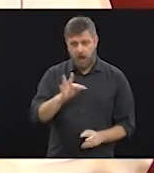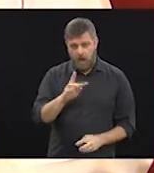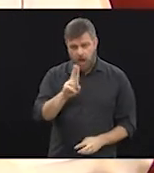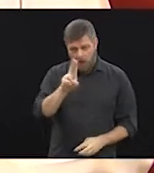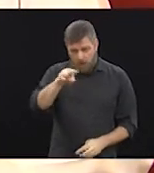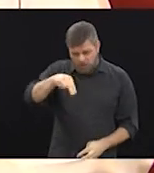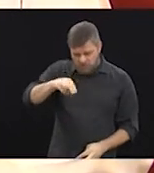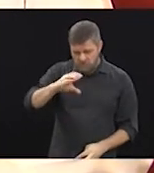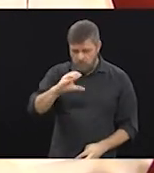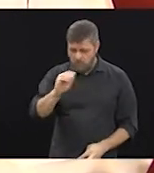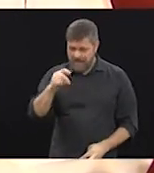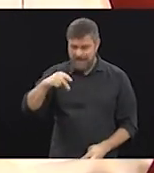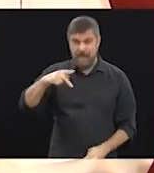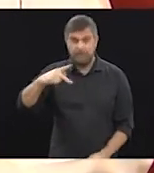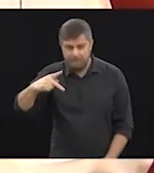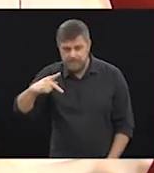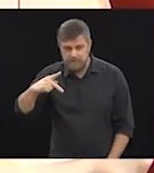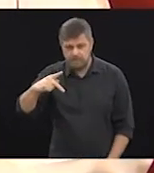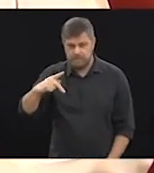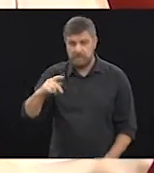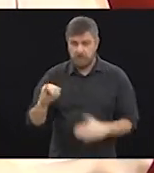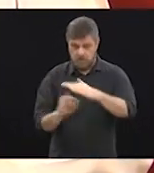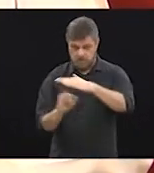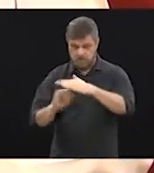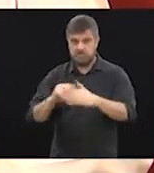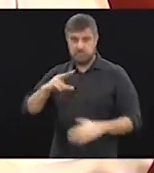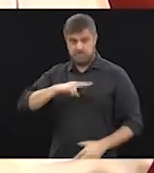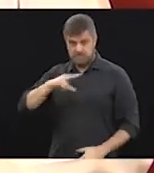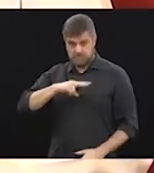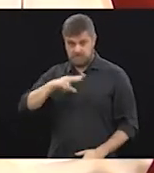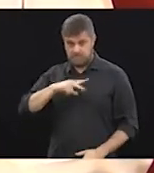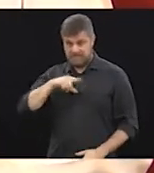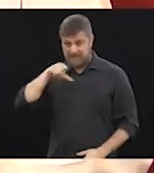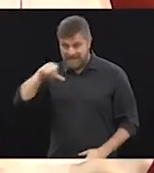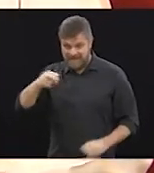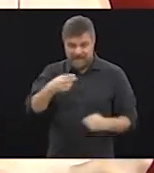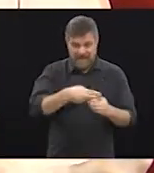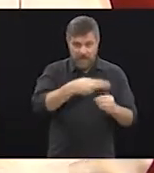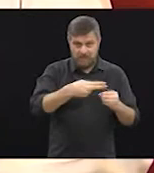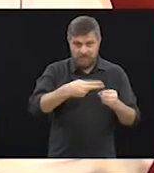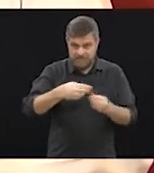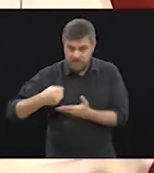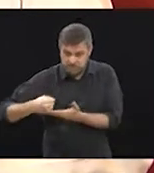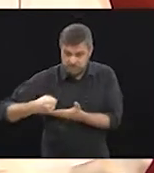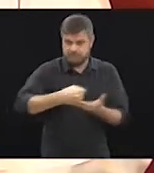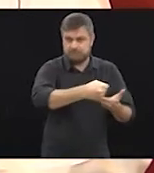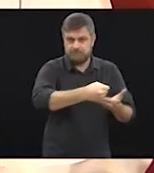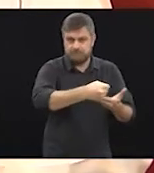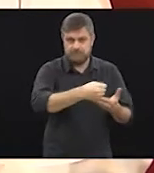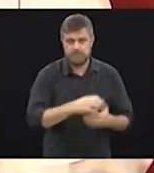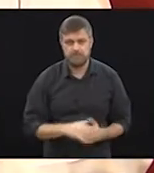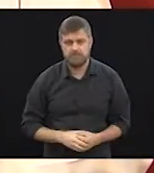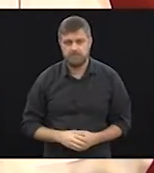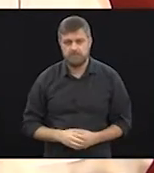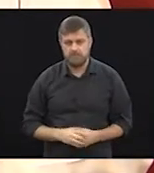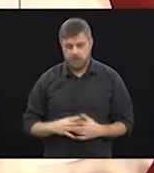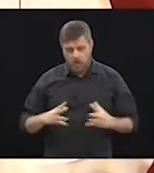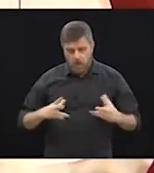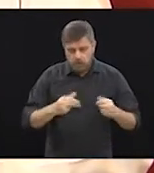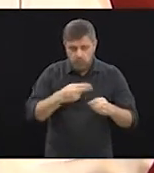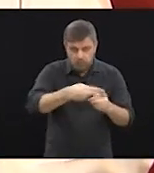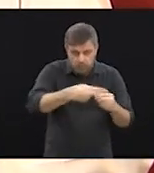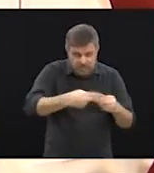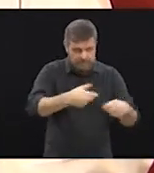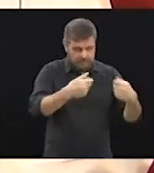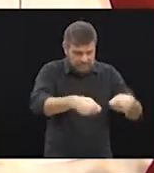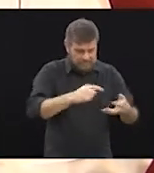A FUNCAMP é uma instituição privada e que ela dá suporte à Unicamp. Tudo